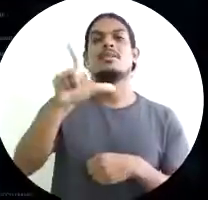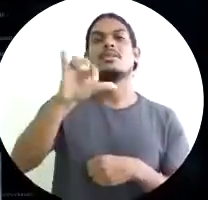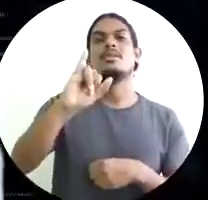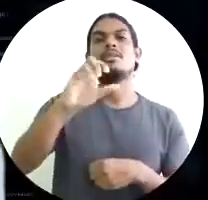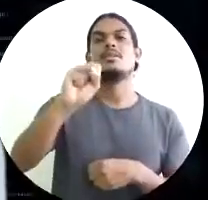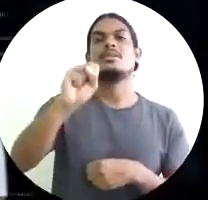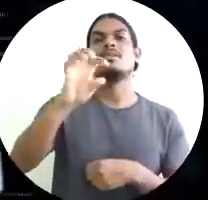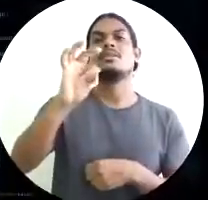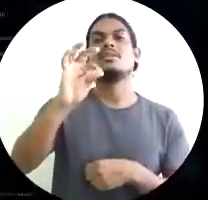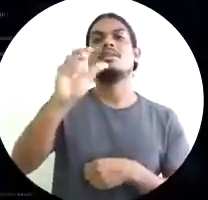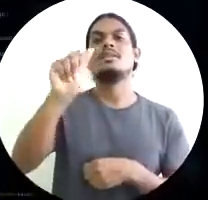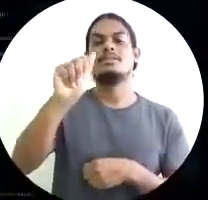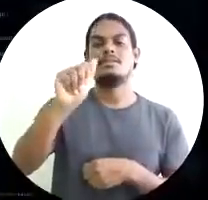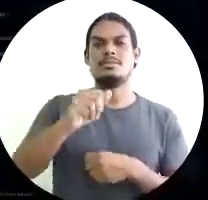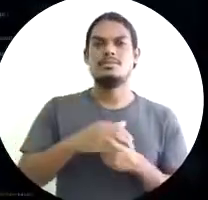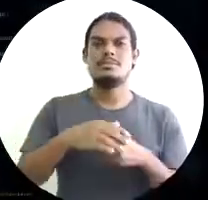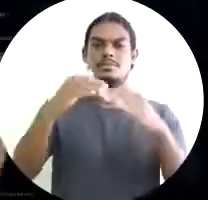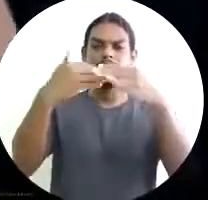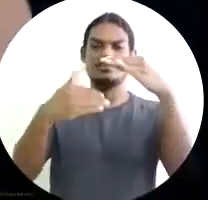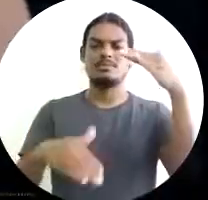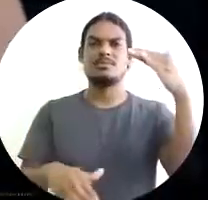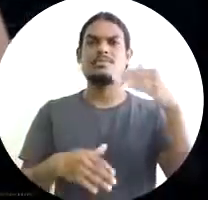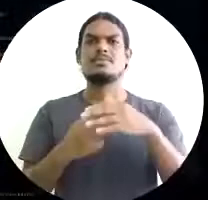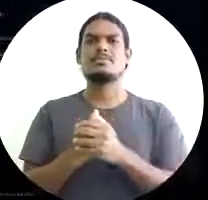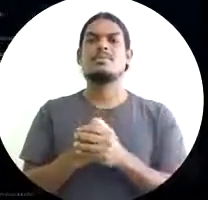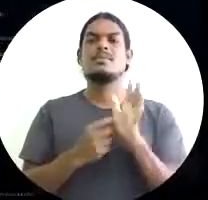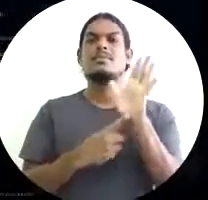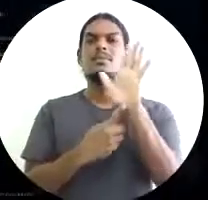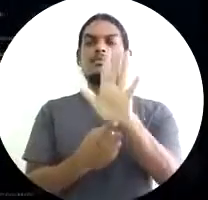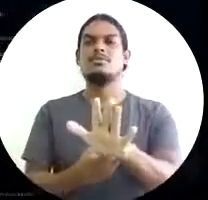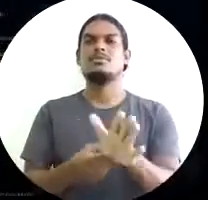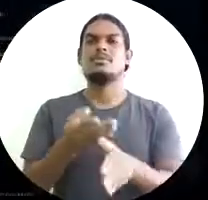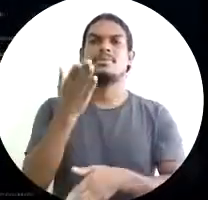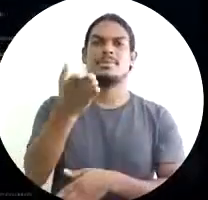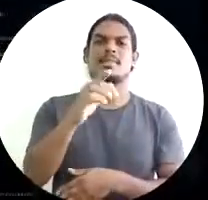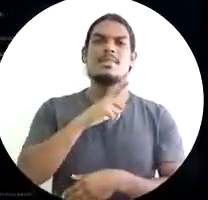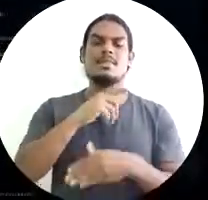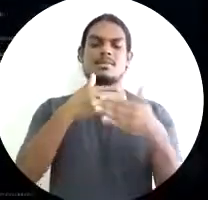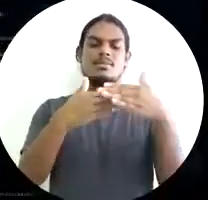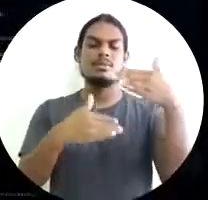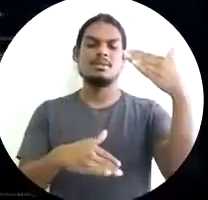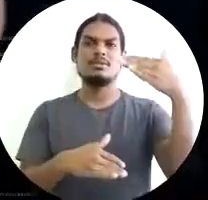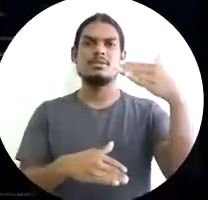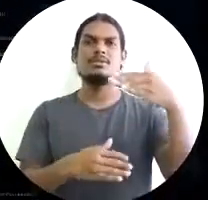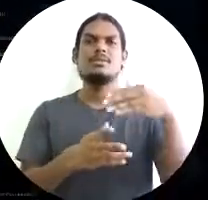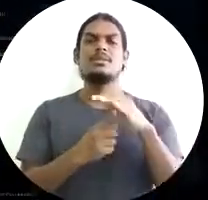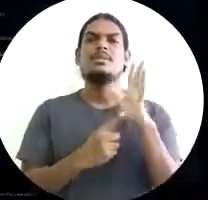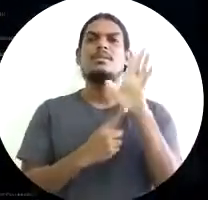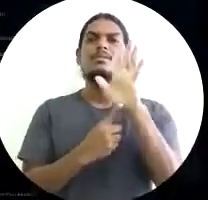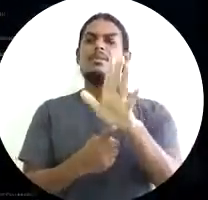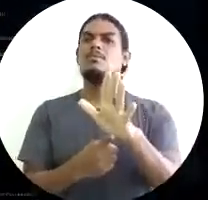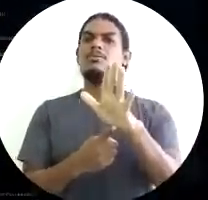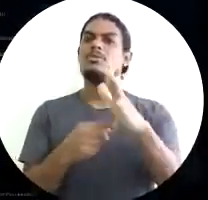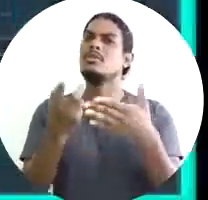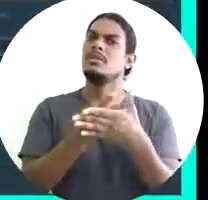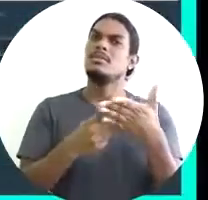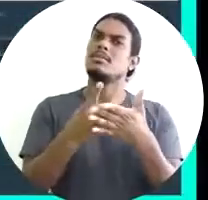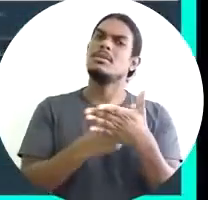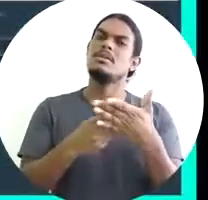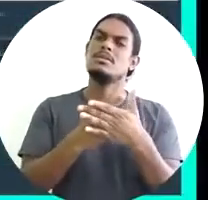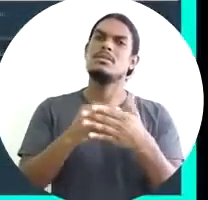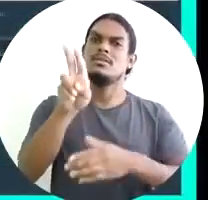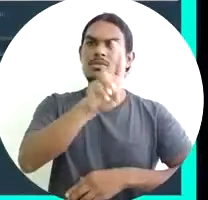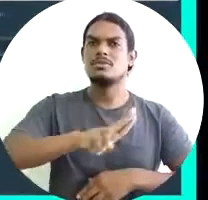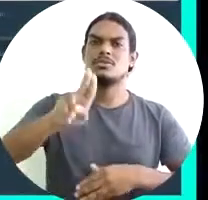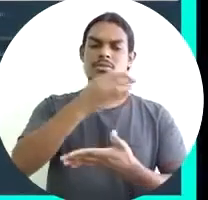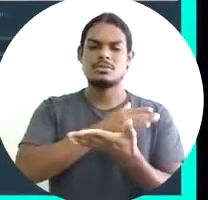As propriedades de lista, elas vão definir, no caso você tem uma lista, e elas vão definir a imagenzinha que vai ser colocada